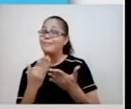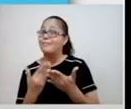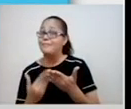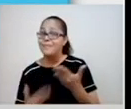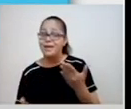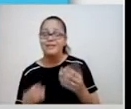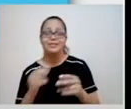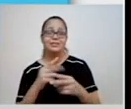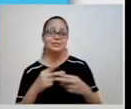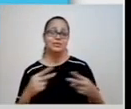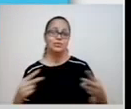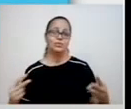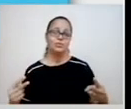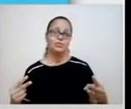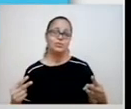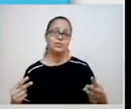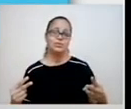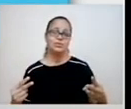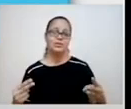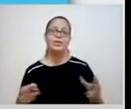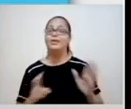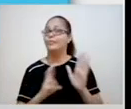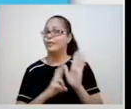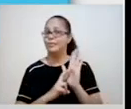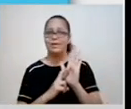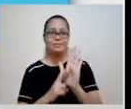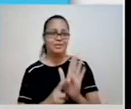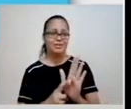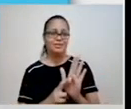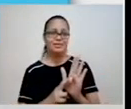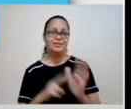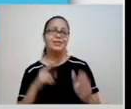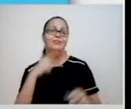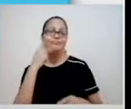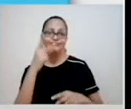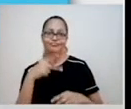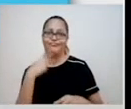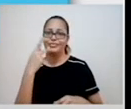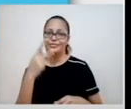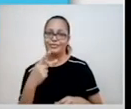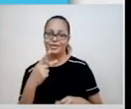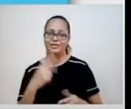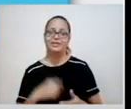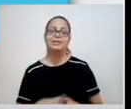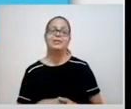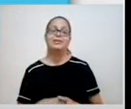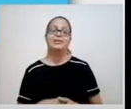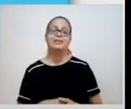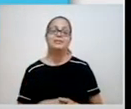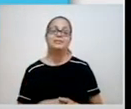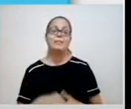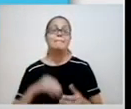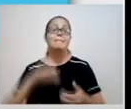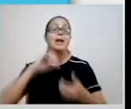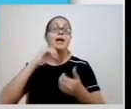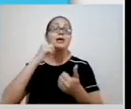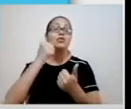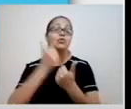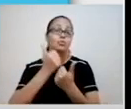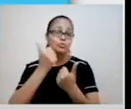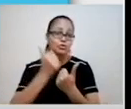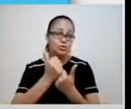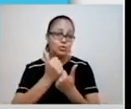tá? E ela não é só uma representação da língua falada. Para substituir isso, ela vai precisar, então, de um